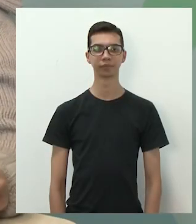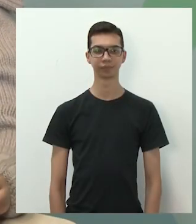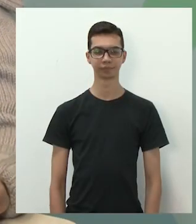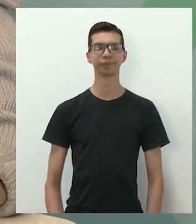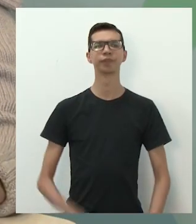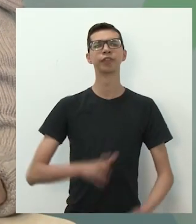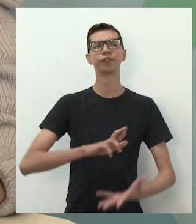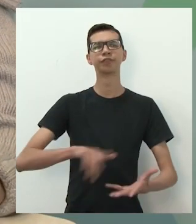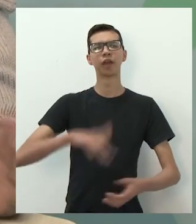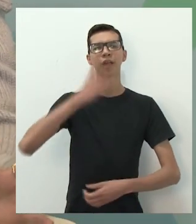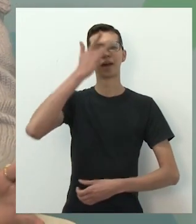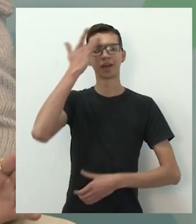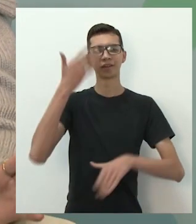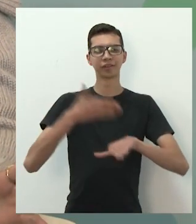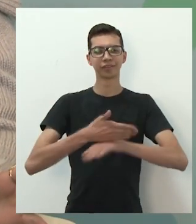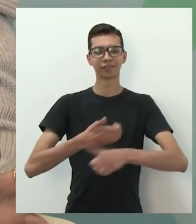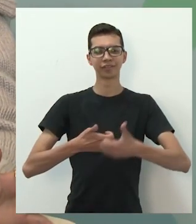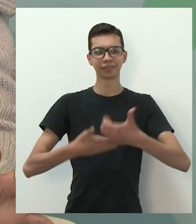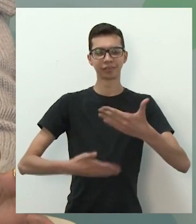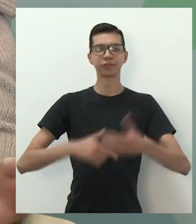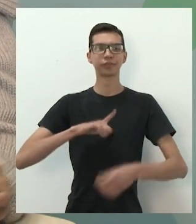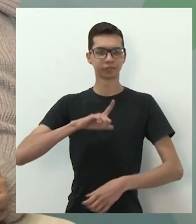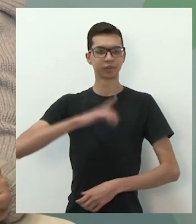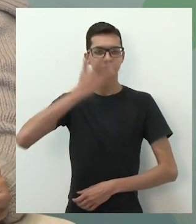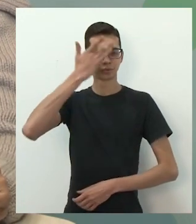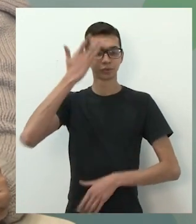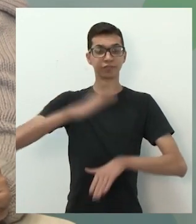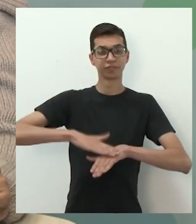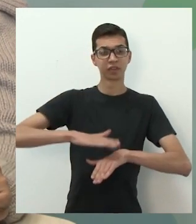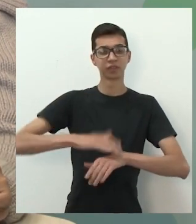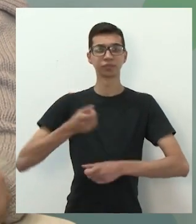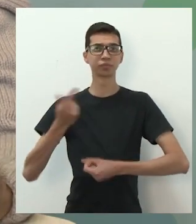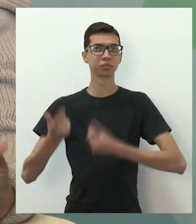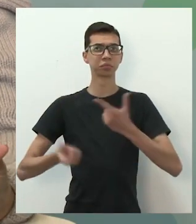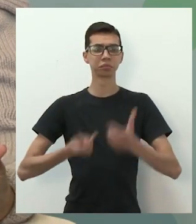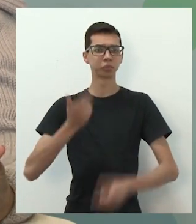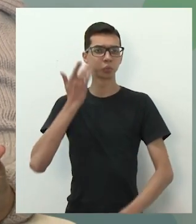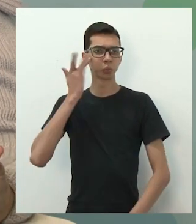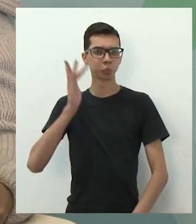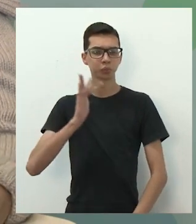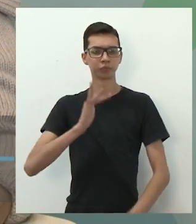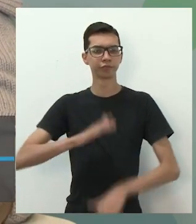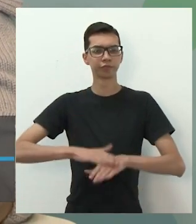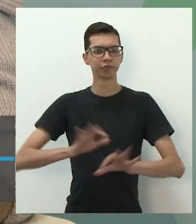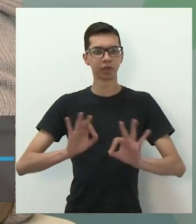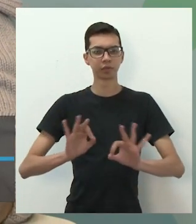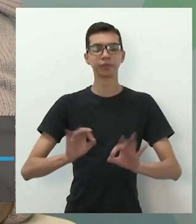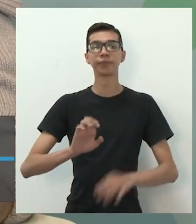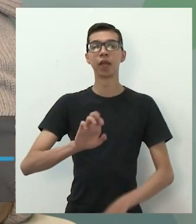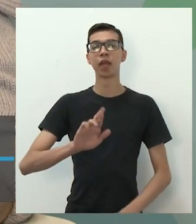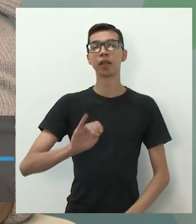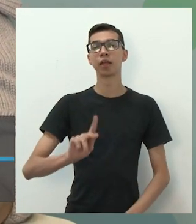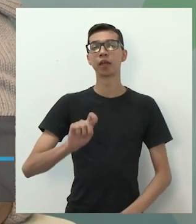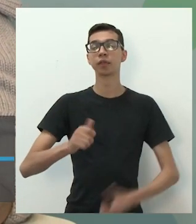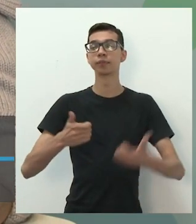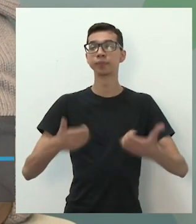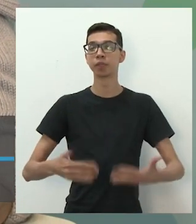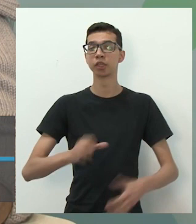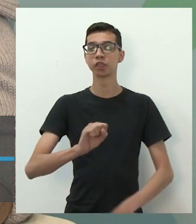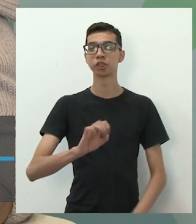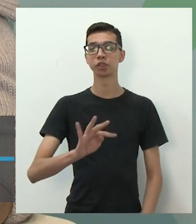Pessoal escrevendo, gente que já fez, gente que não fez. Vamos lá. Érica, sim, storyboard foi trabalhado na última aula